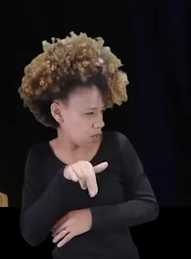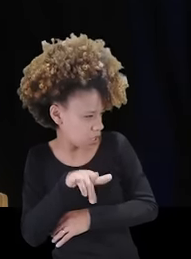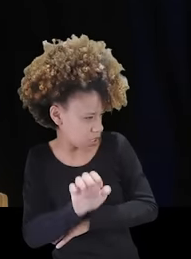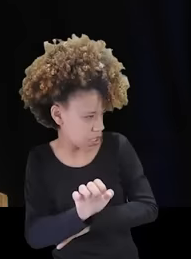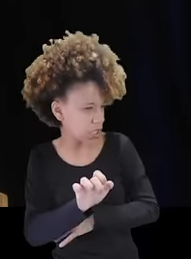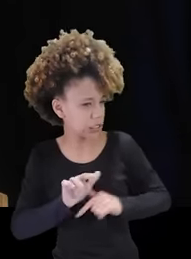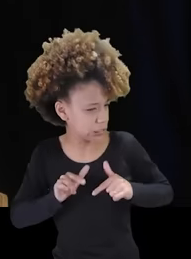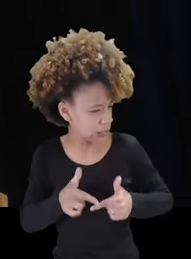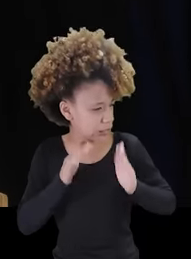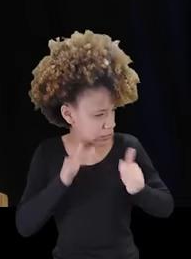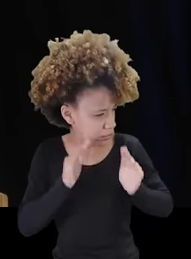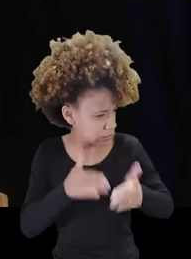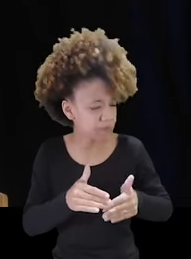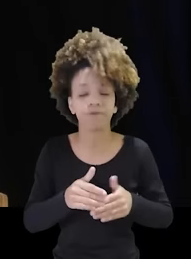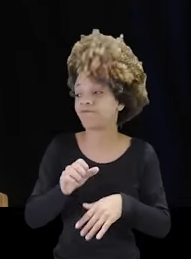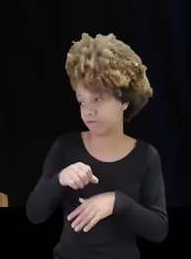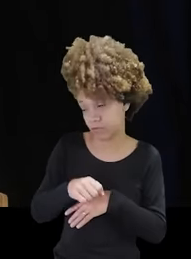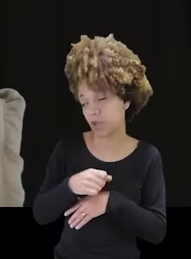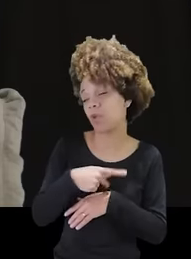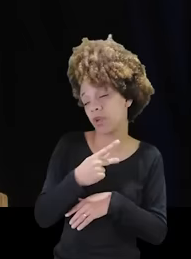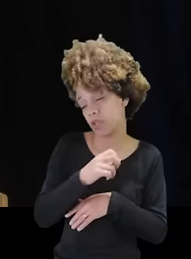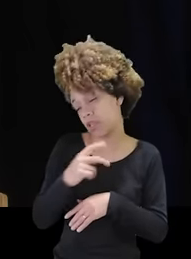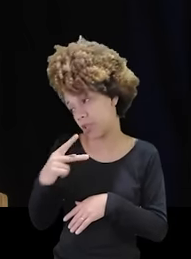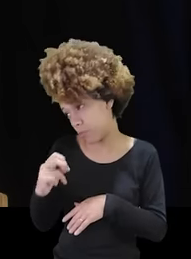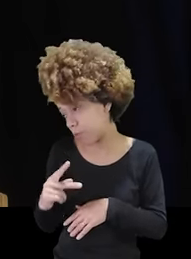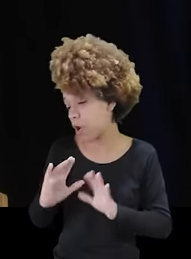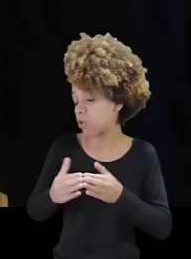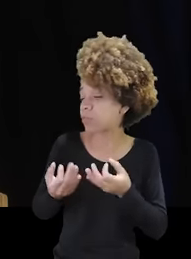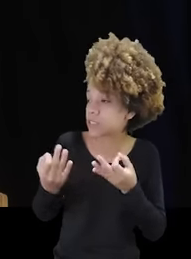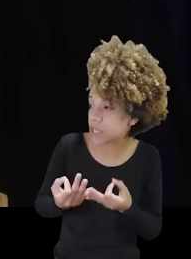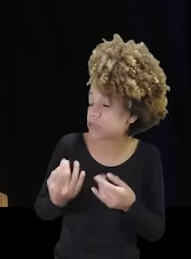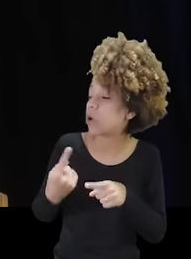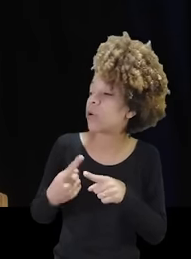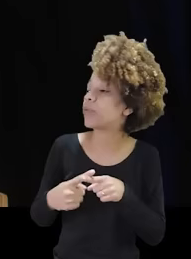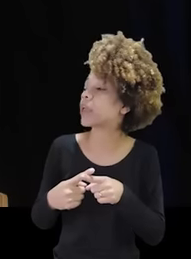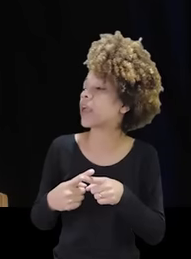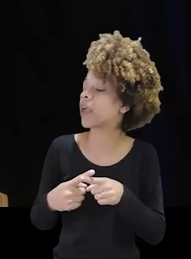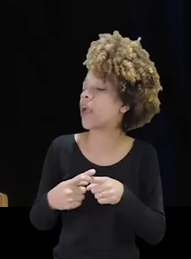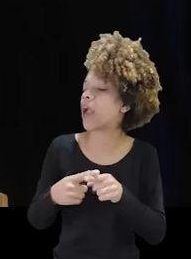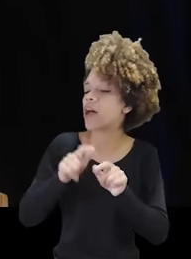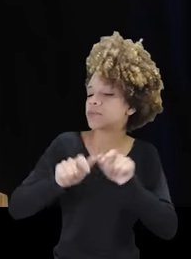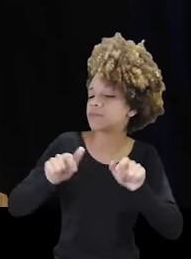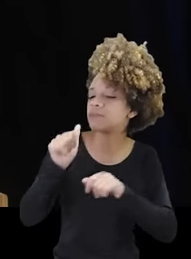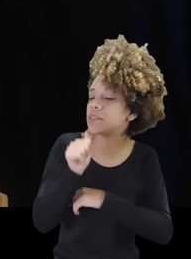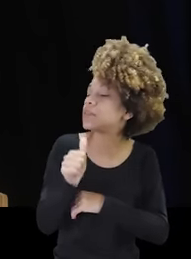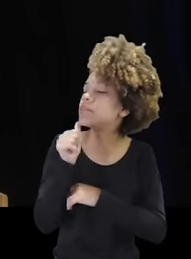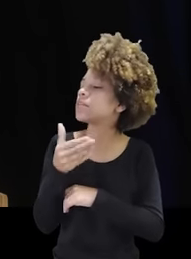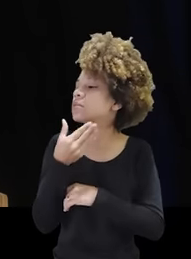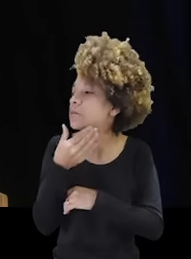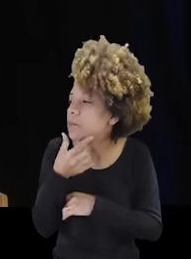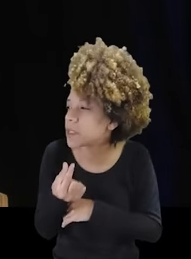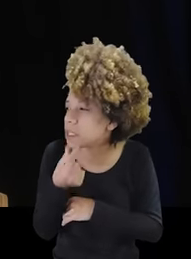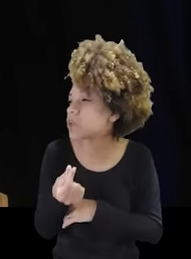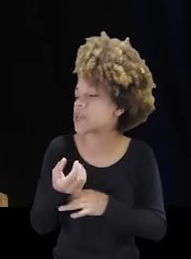isso também cai no k-pop então o grupo dá certo o kpop dá certo porque são aqueles aqueles meninos aquelas meninas